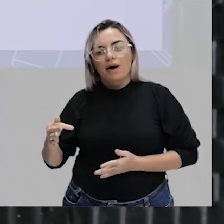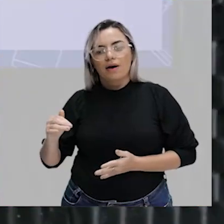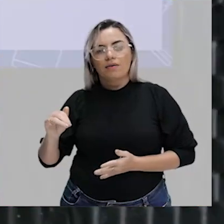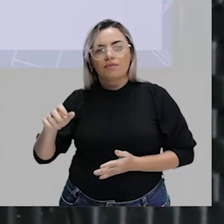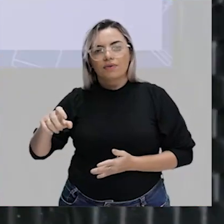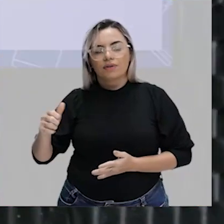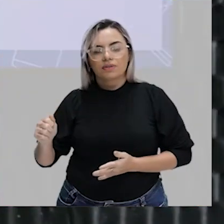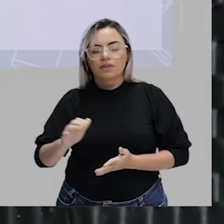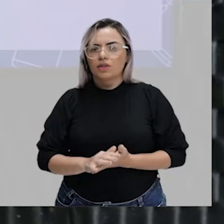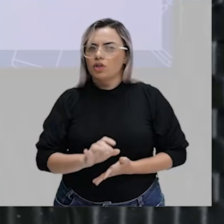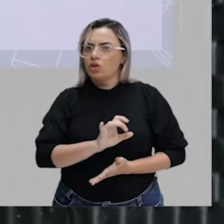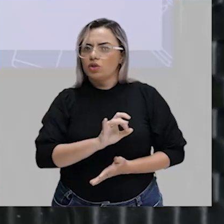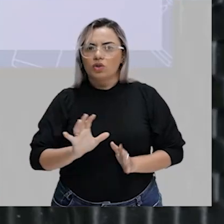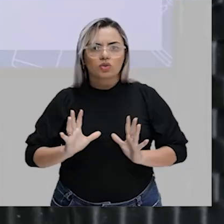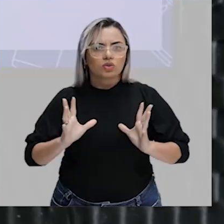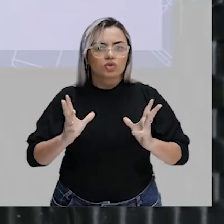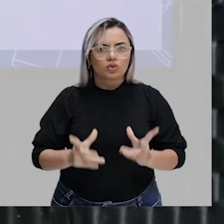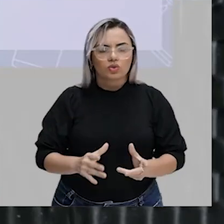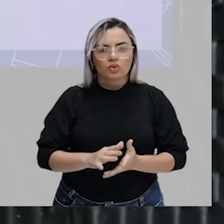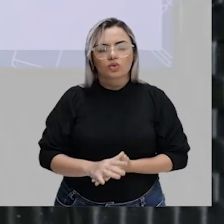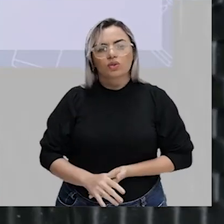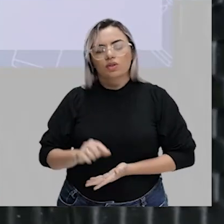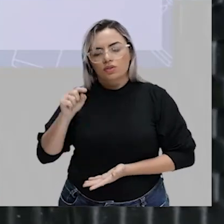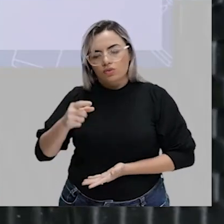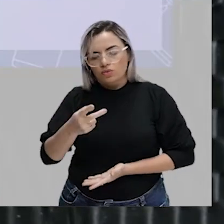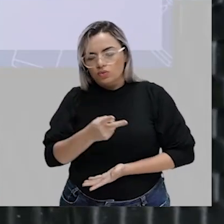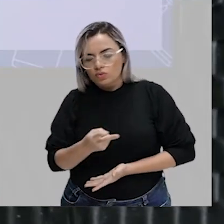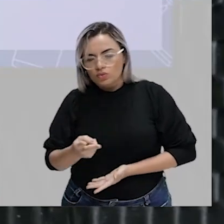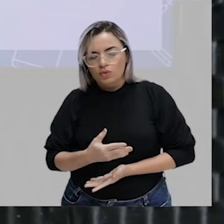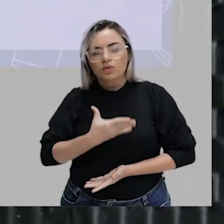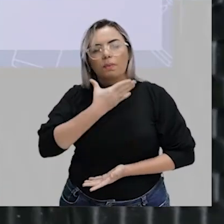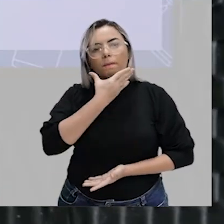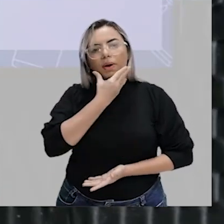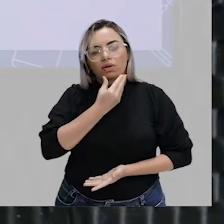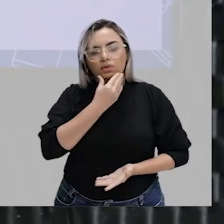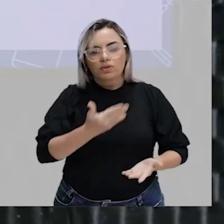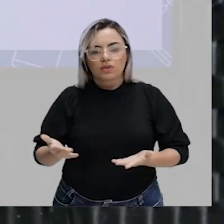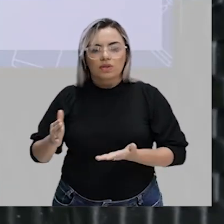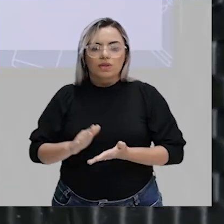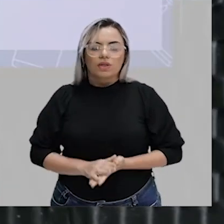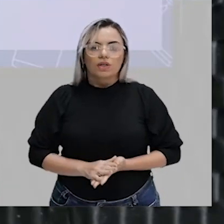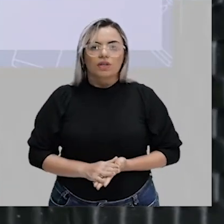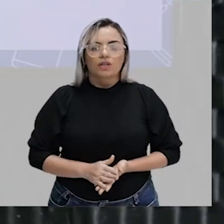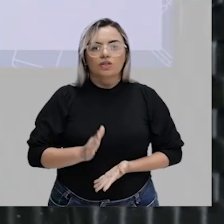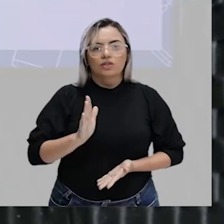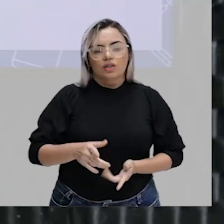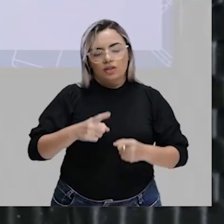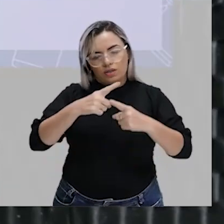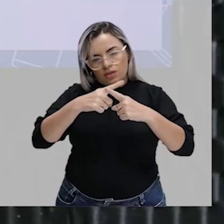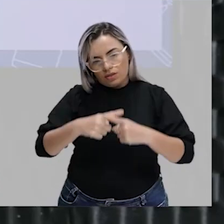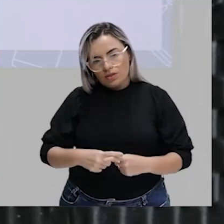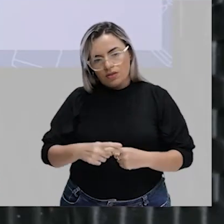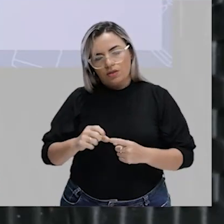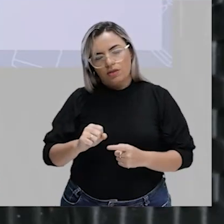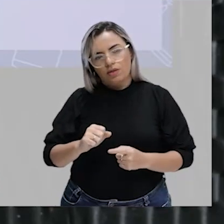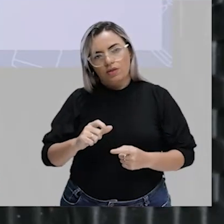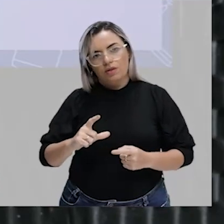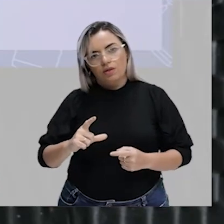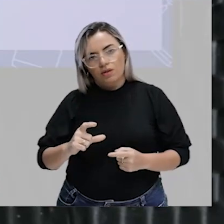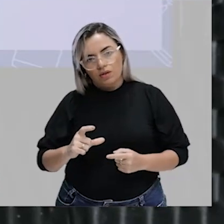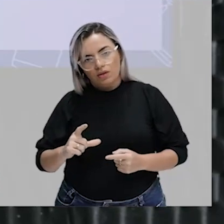masculino. A prova de solo. Na prova de solo, giros, saltos, passos e